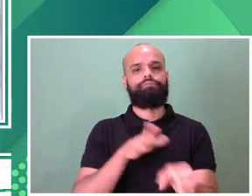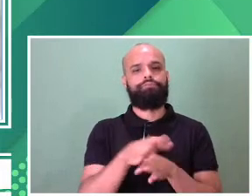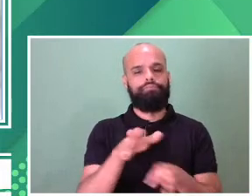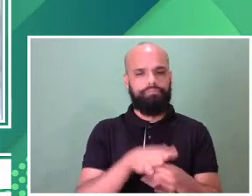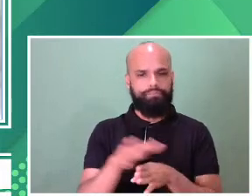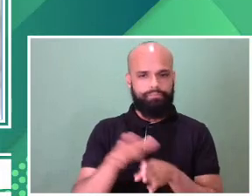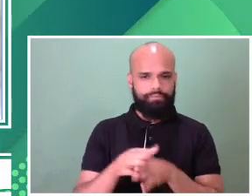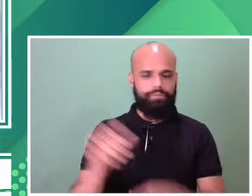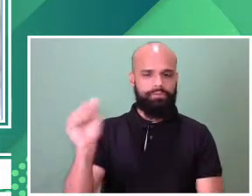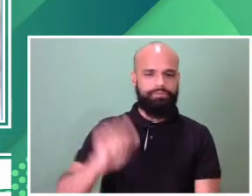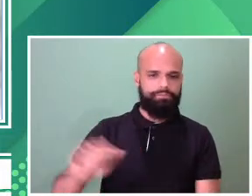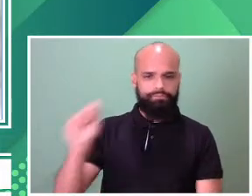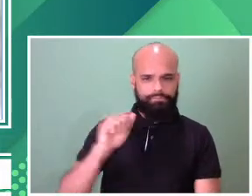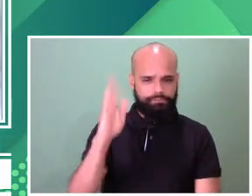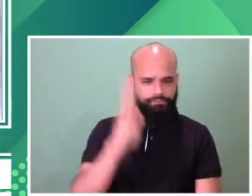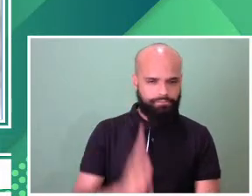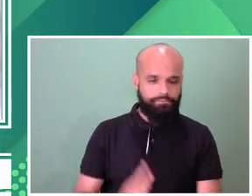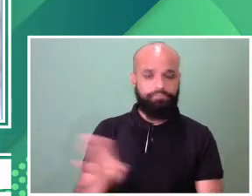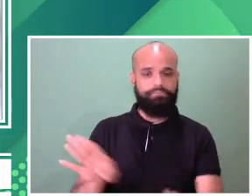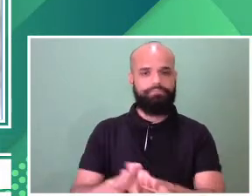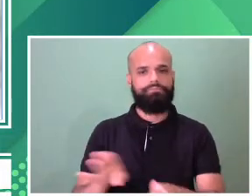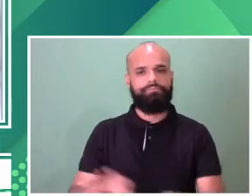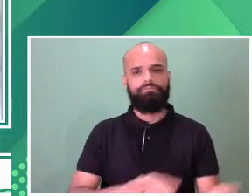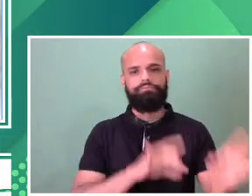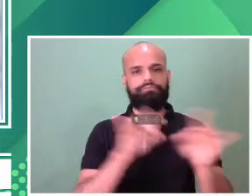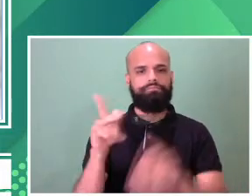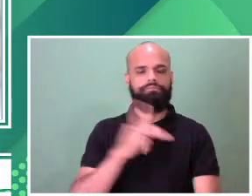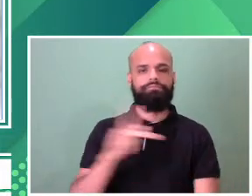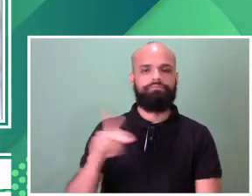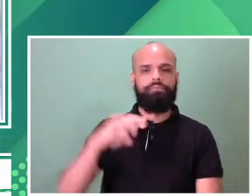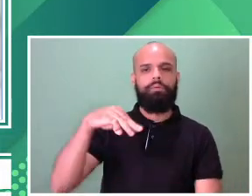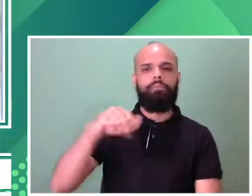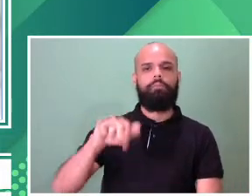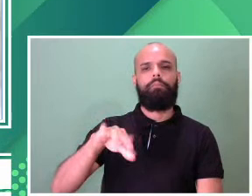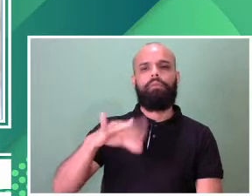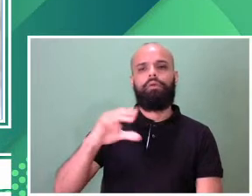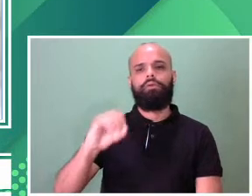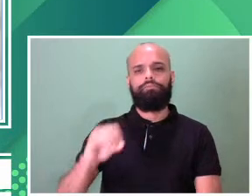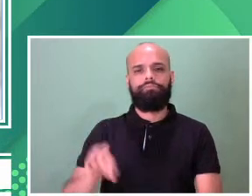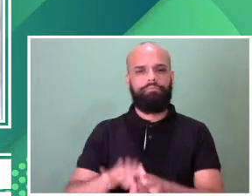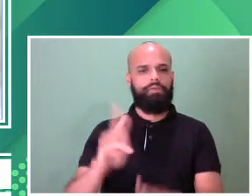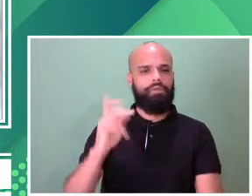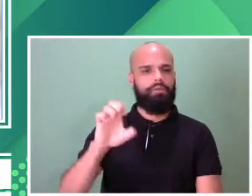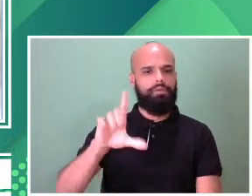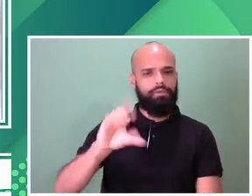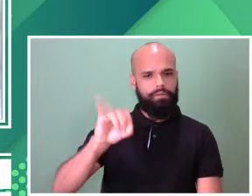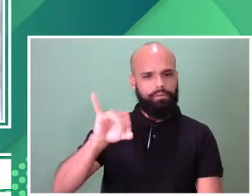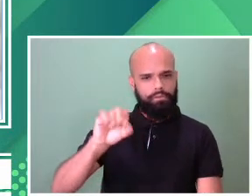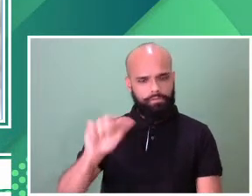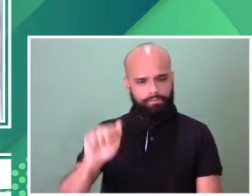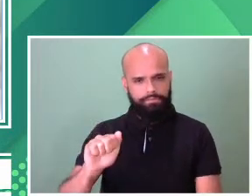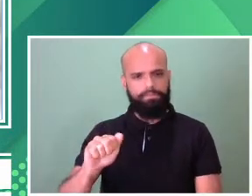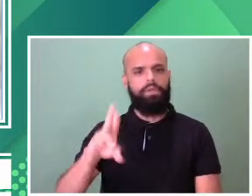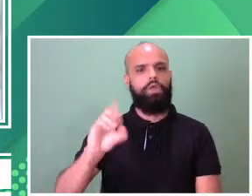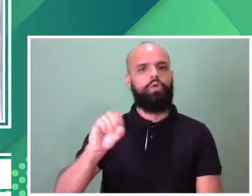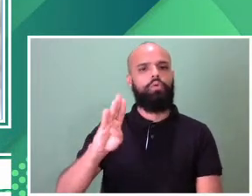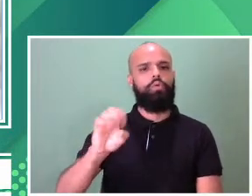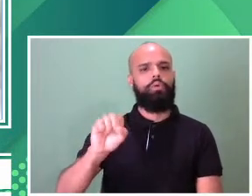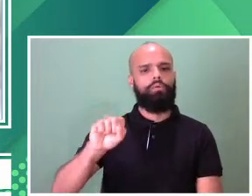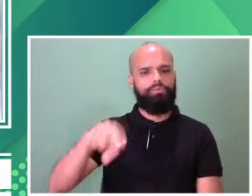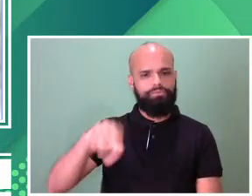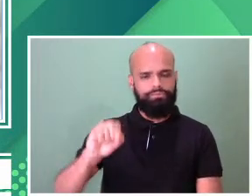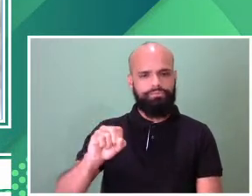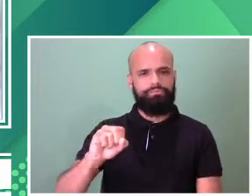Brasil, especialmente os professores Márcio Cantarim, Heloísa Helena, Robson Teles,